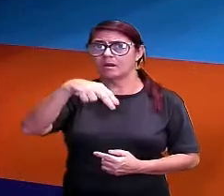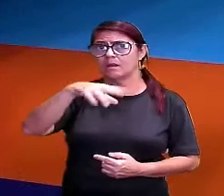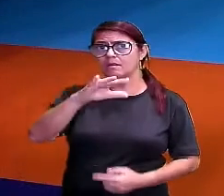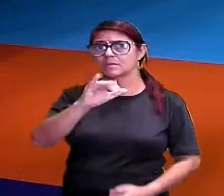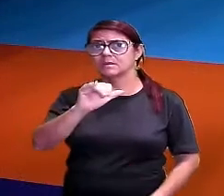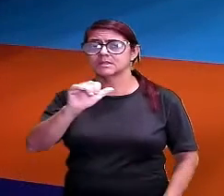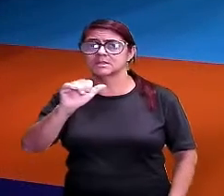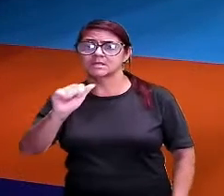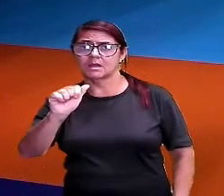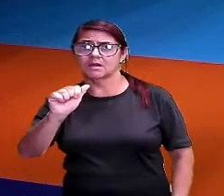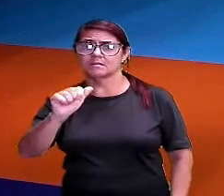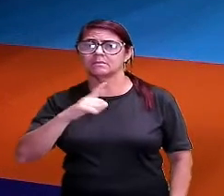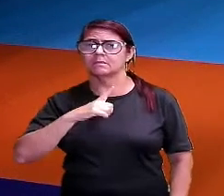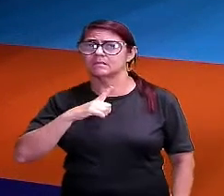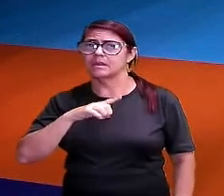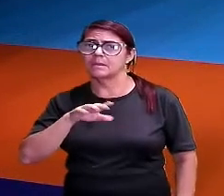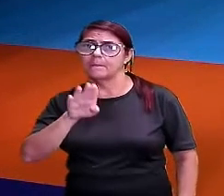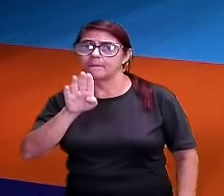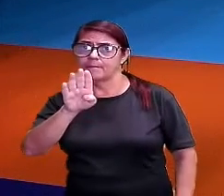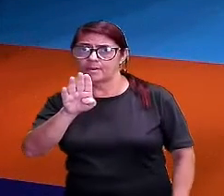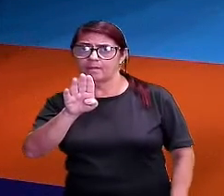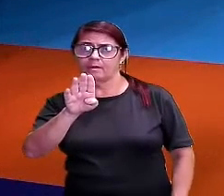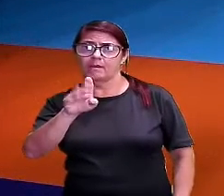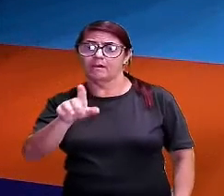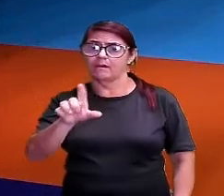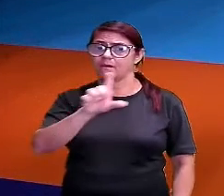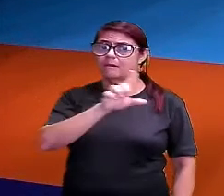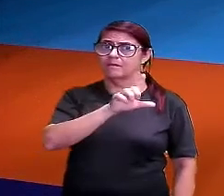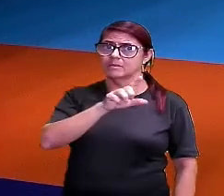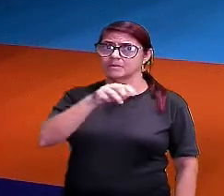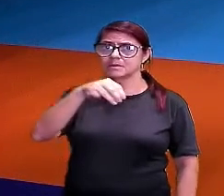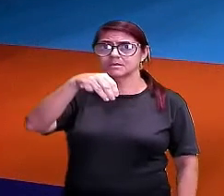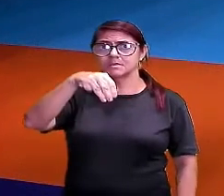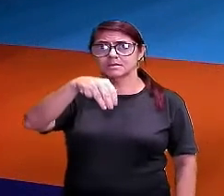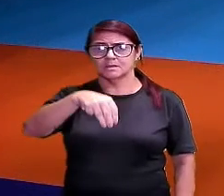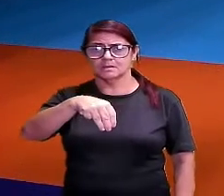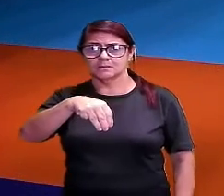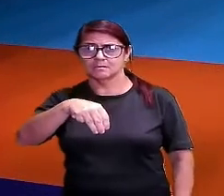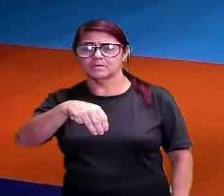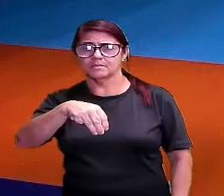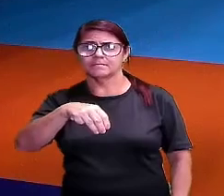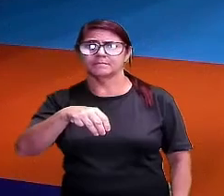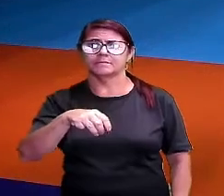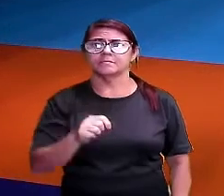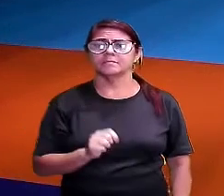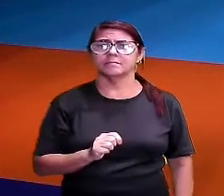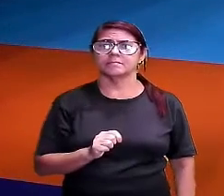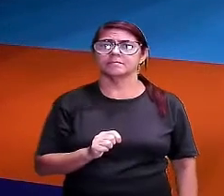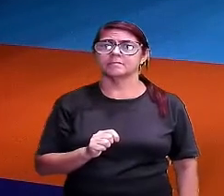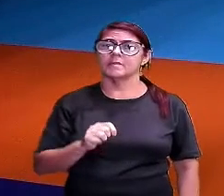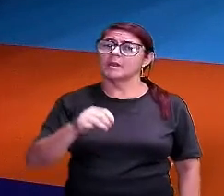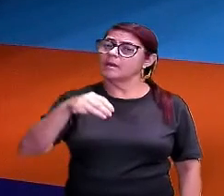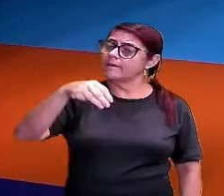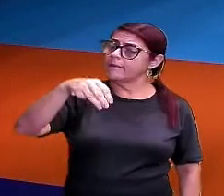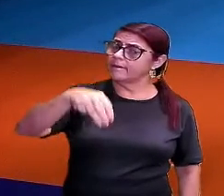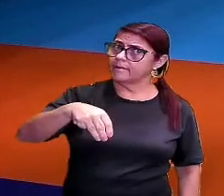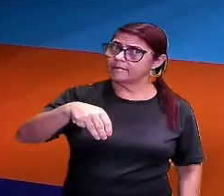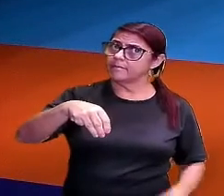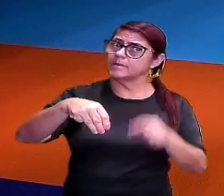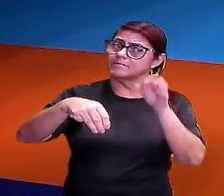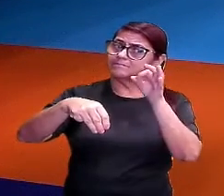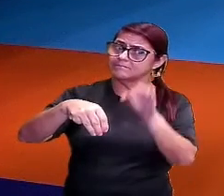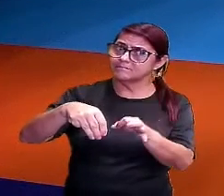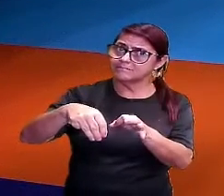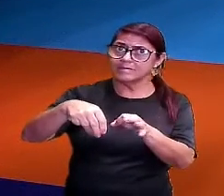letrinha B. Então, antes dessa letrinha B, foi necessário o uso do M e não da